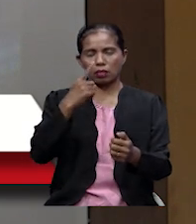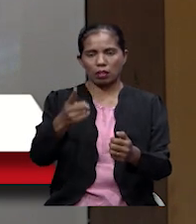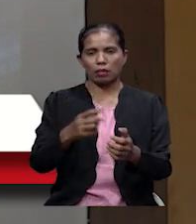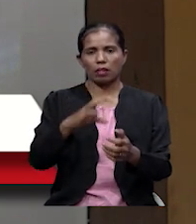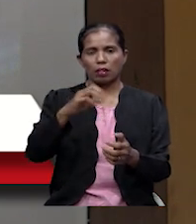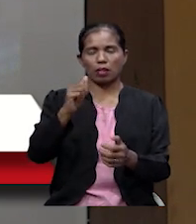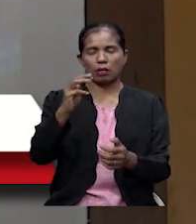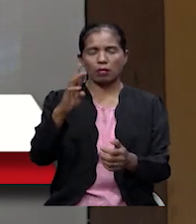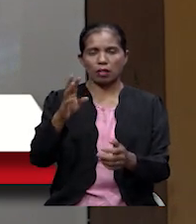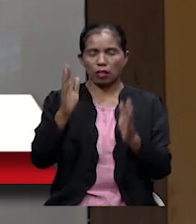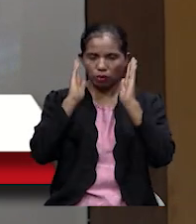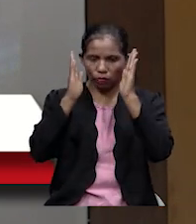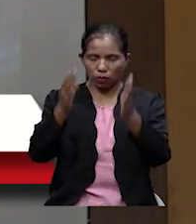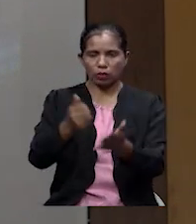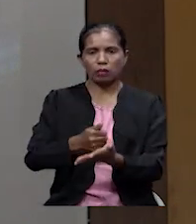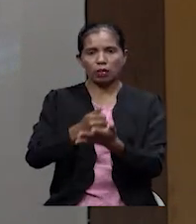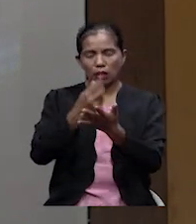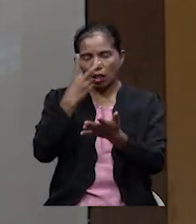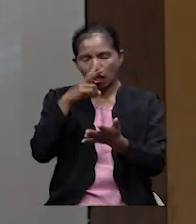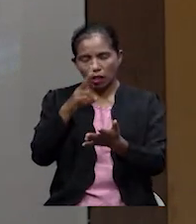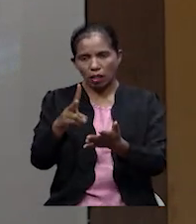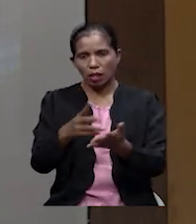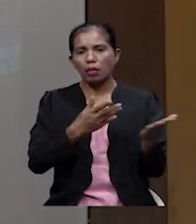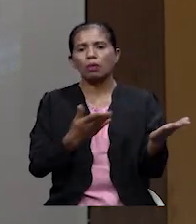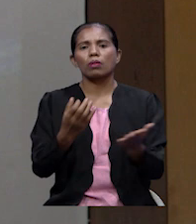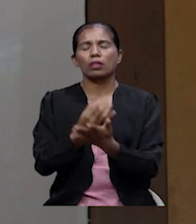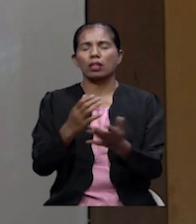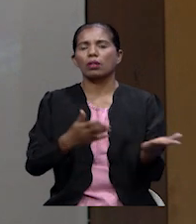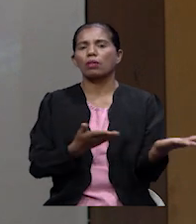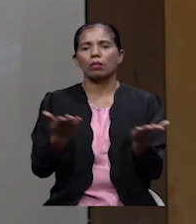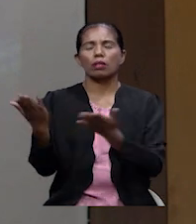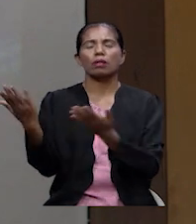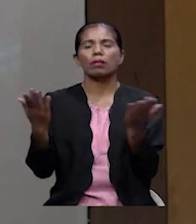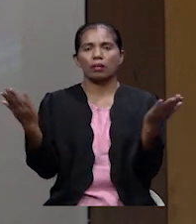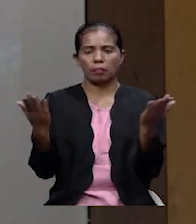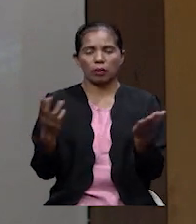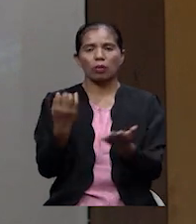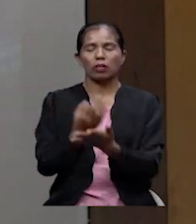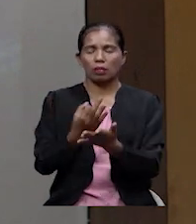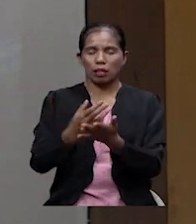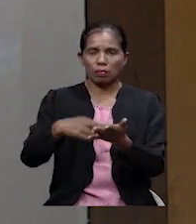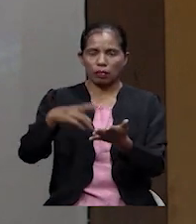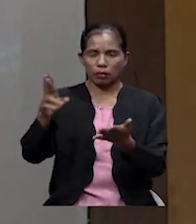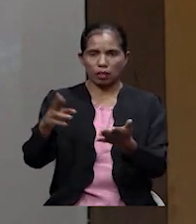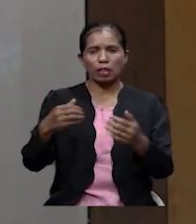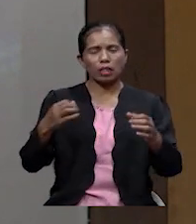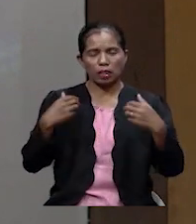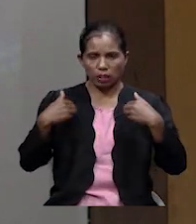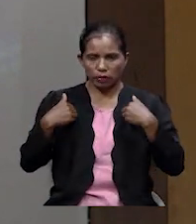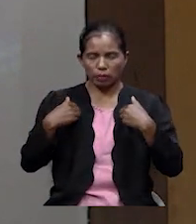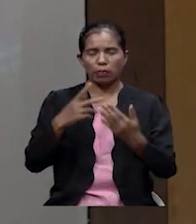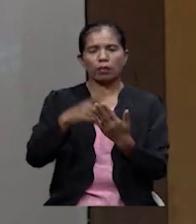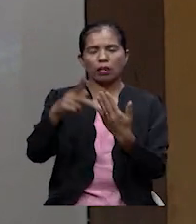atu tau matan e desvio ida ne. Lori ba debe, osan nebe aprova ne. Se ia programa selo,